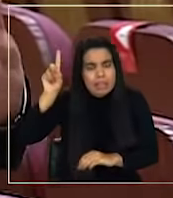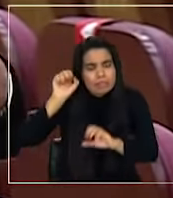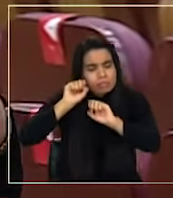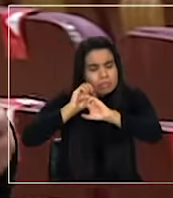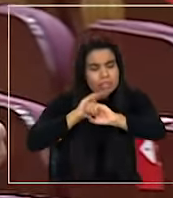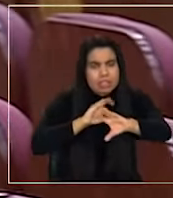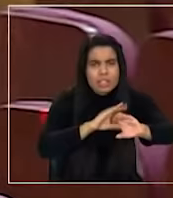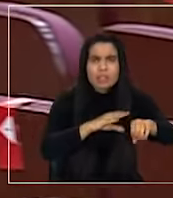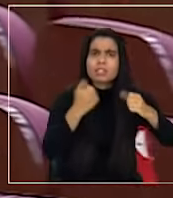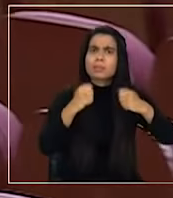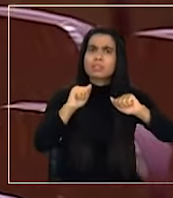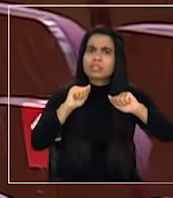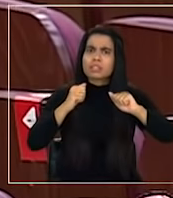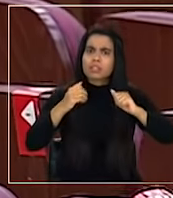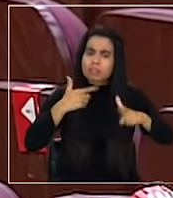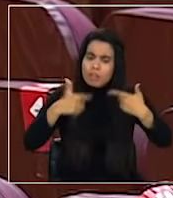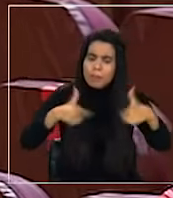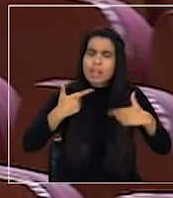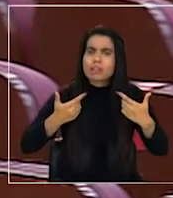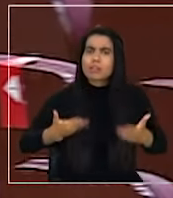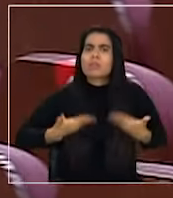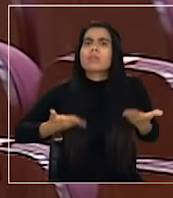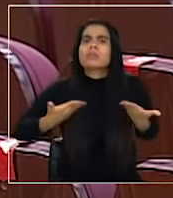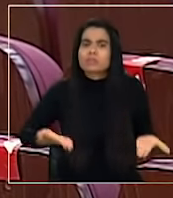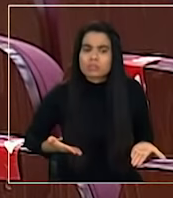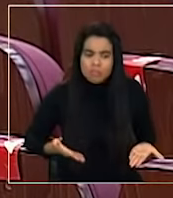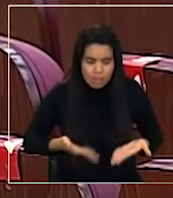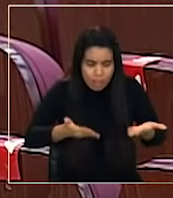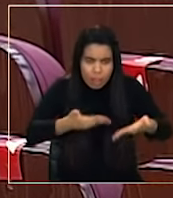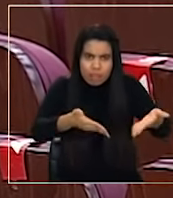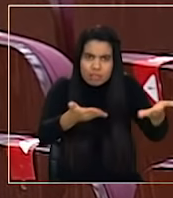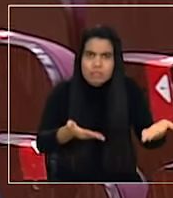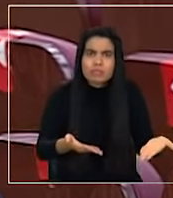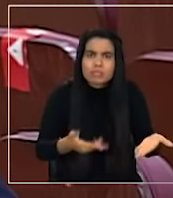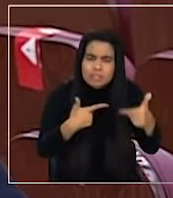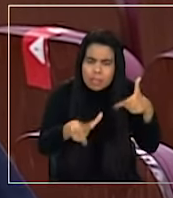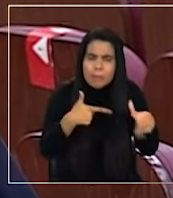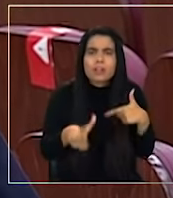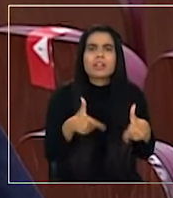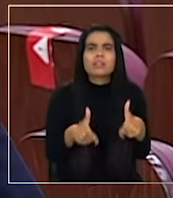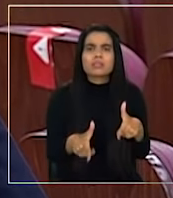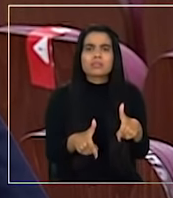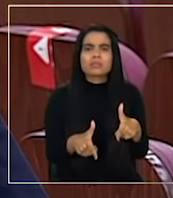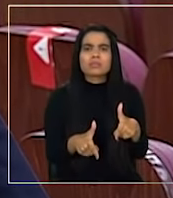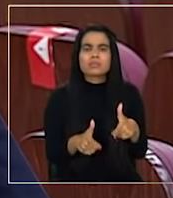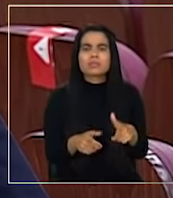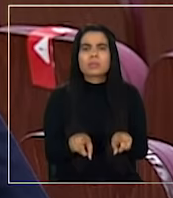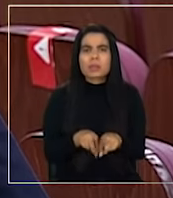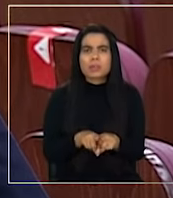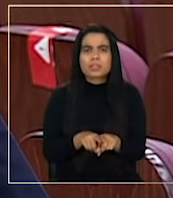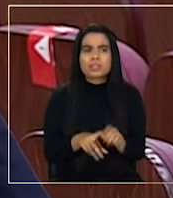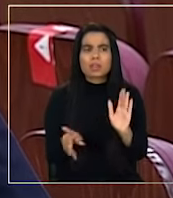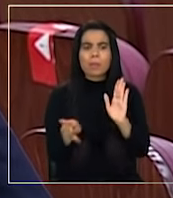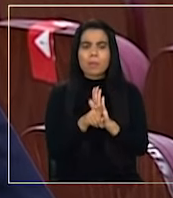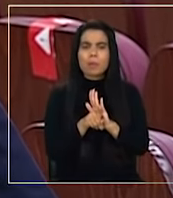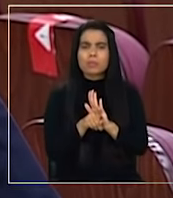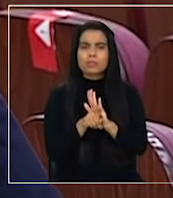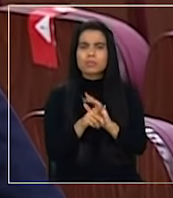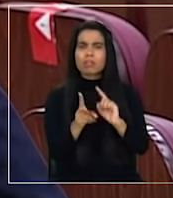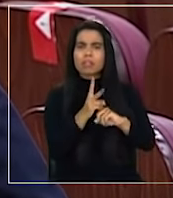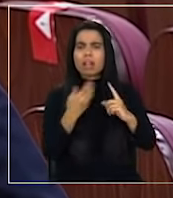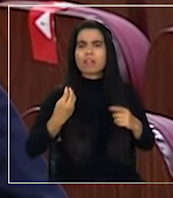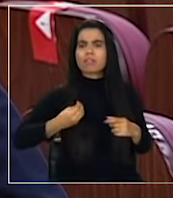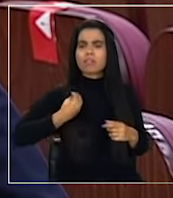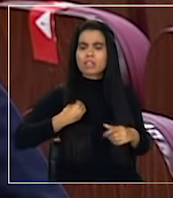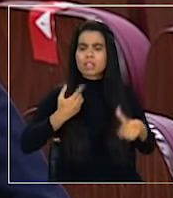você mova as suas mãos e vá produzir para você mesmo se sustentar. E não ficar dependendo